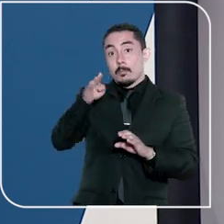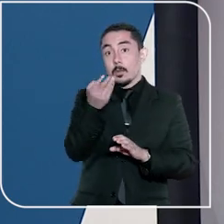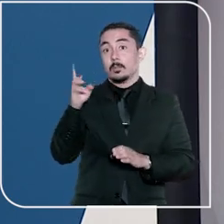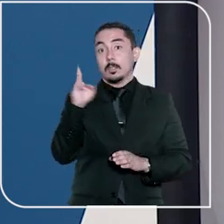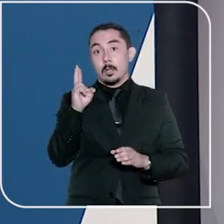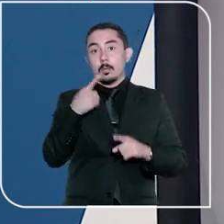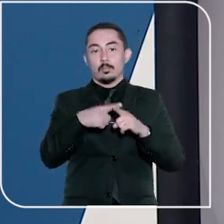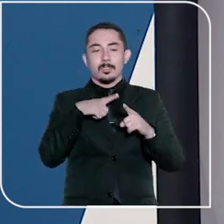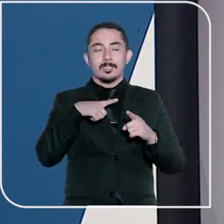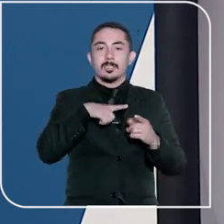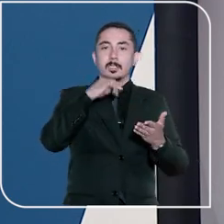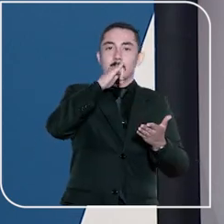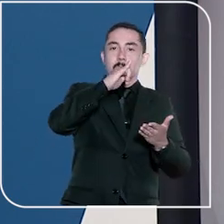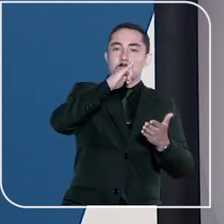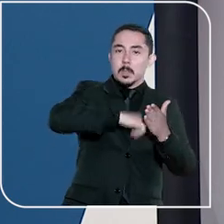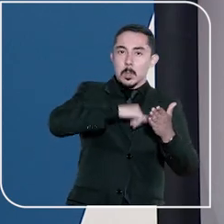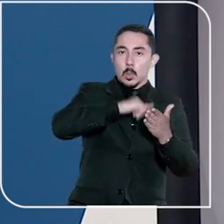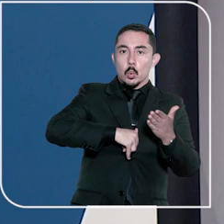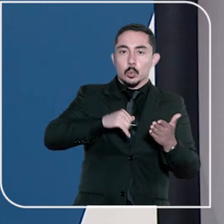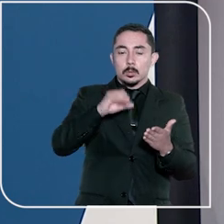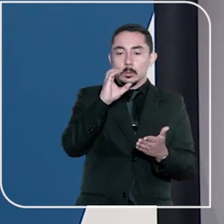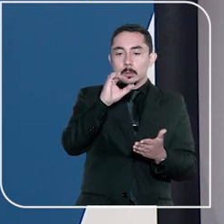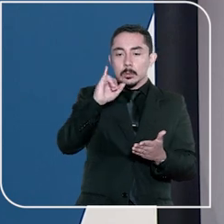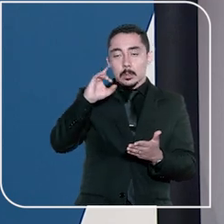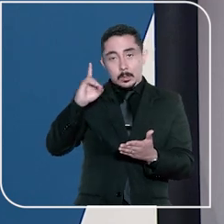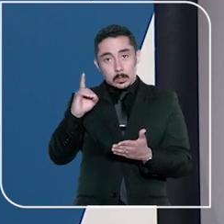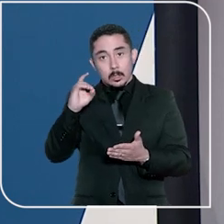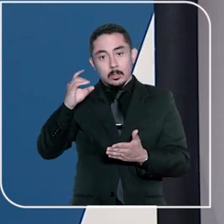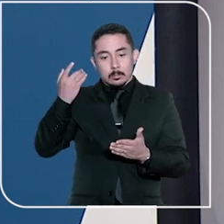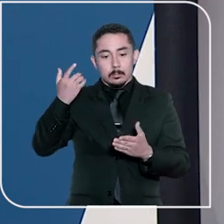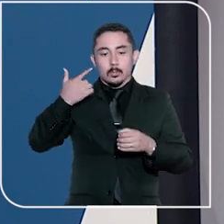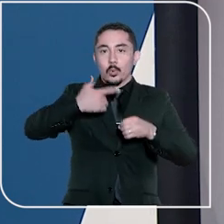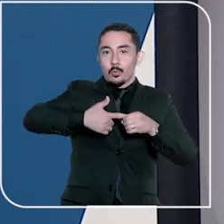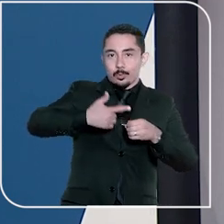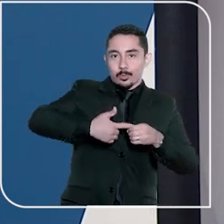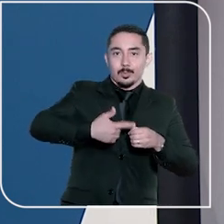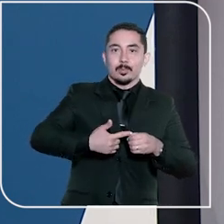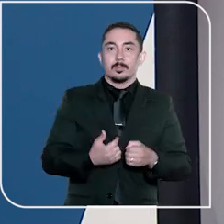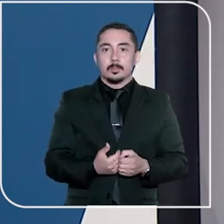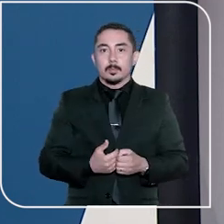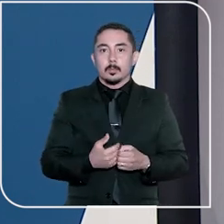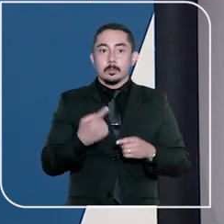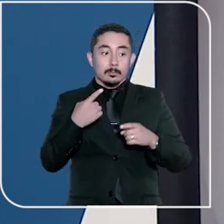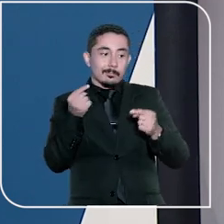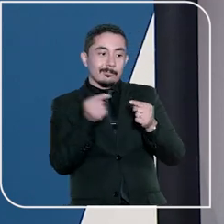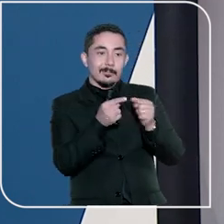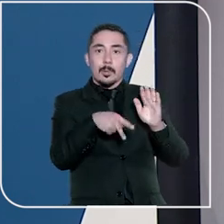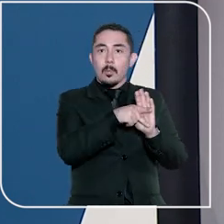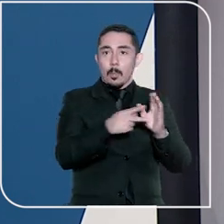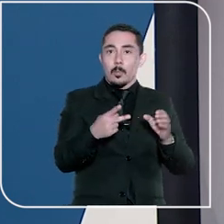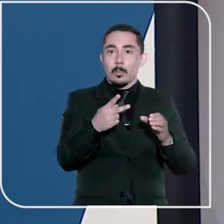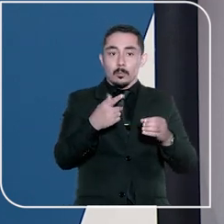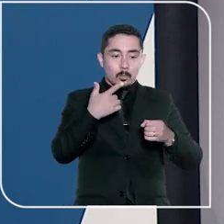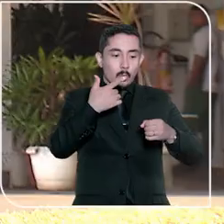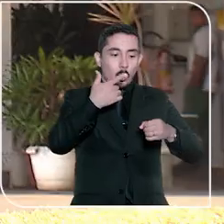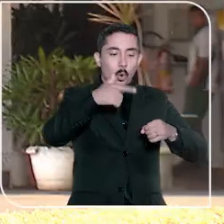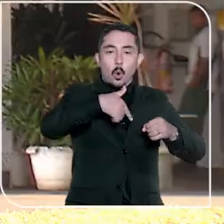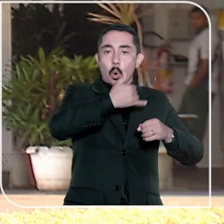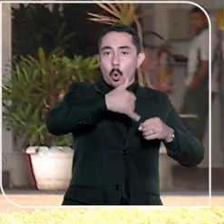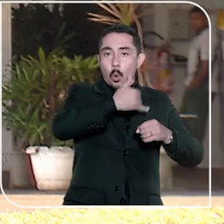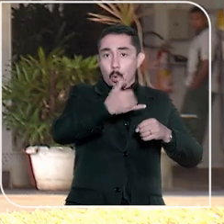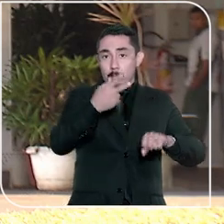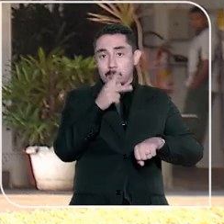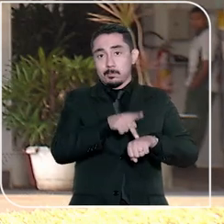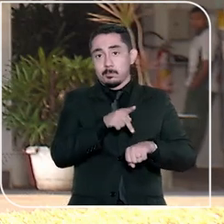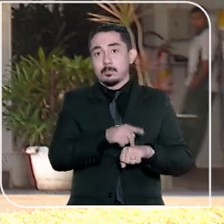recolhido um tributo conhecido como si de combustíveis incidente sobre a venda de petróleo e seus derivados no